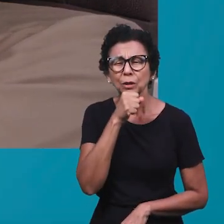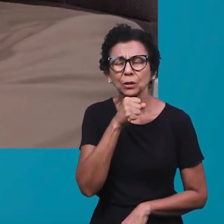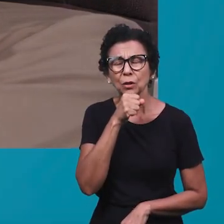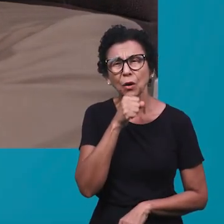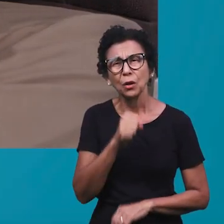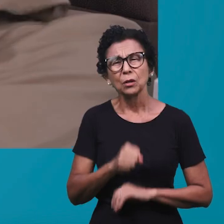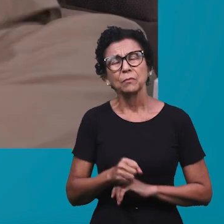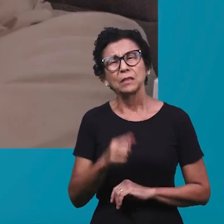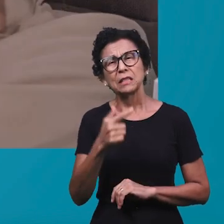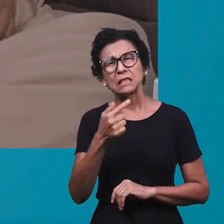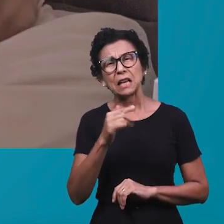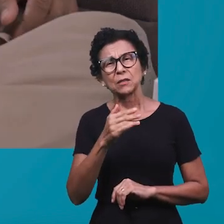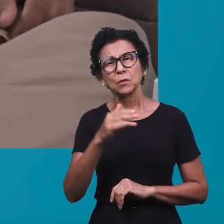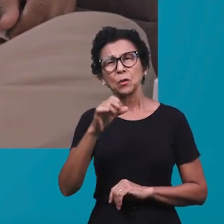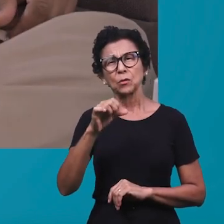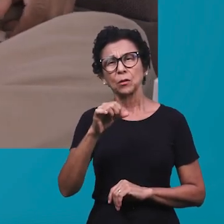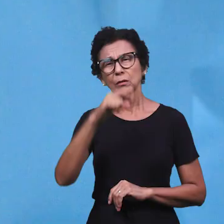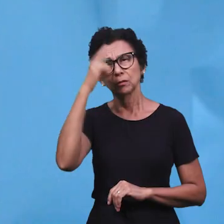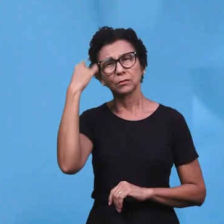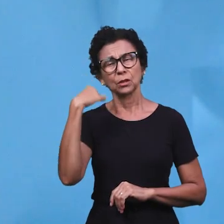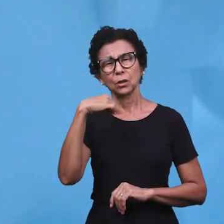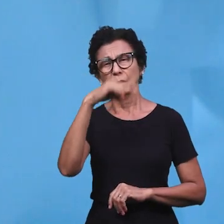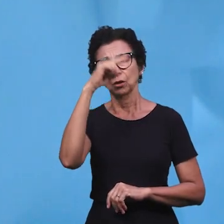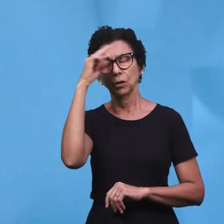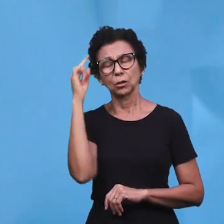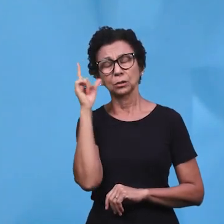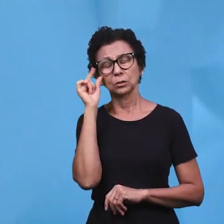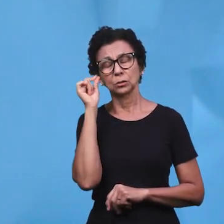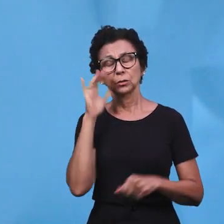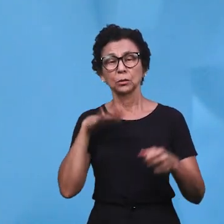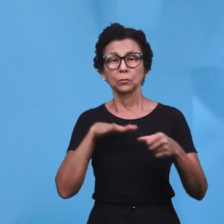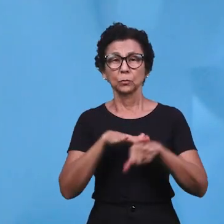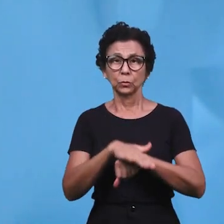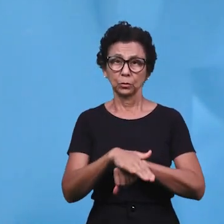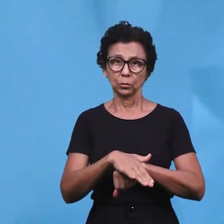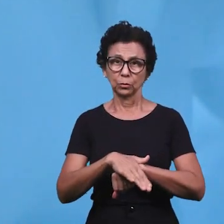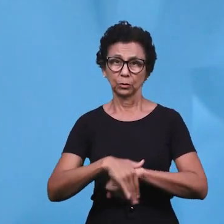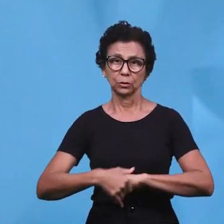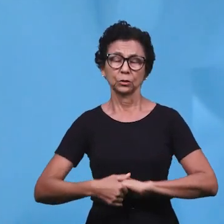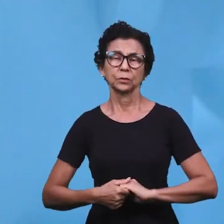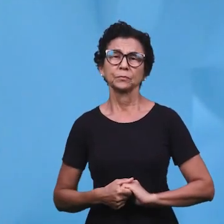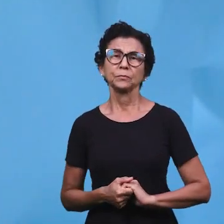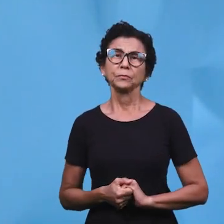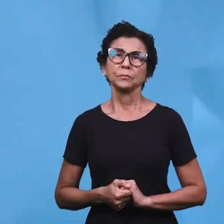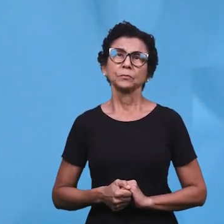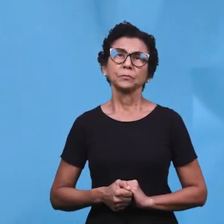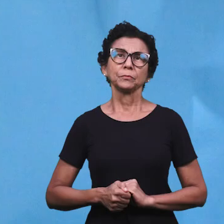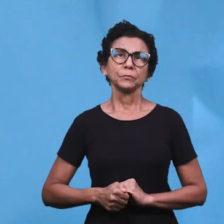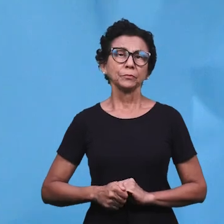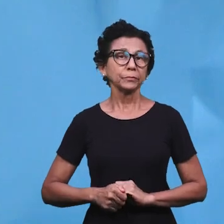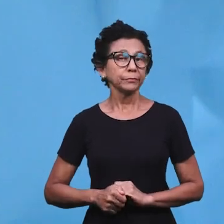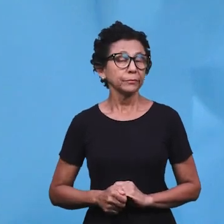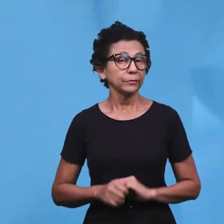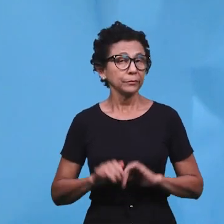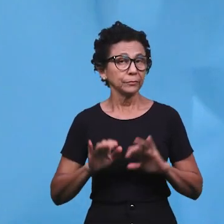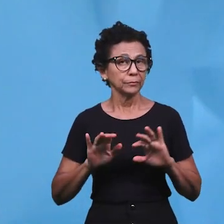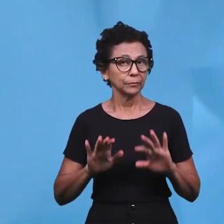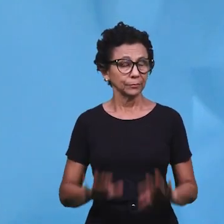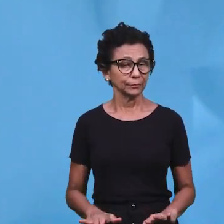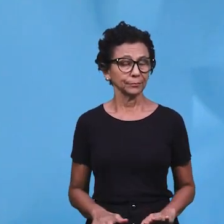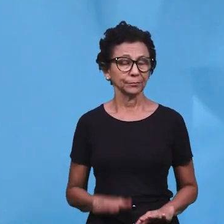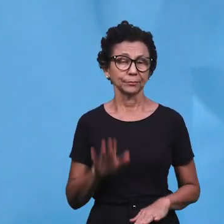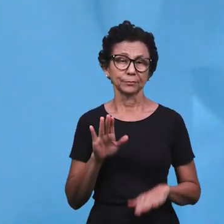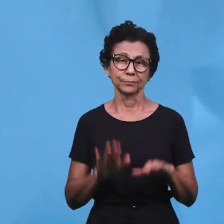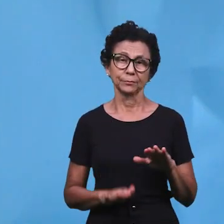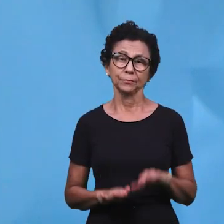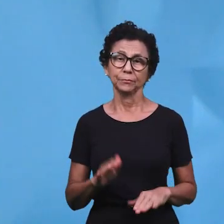9 horas por noite. Mas nós vamos discutir aqui que horas dormidas não é o suficiente.